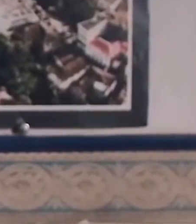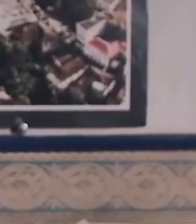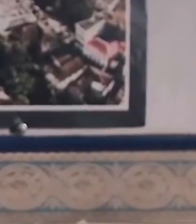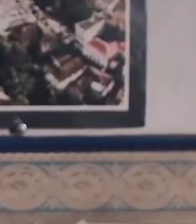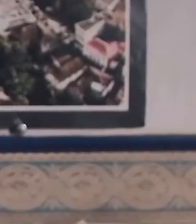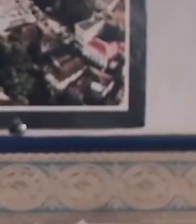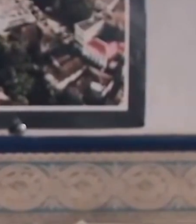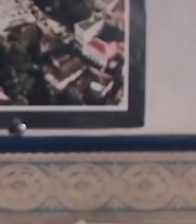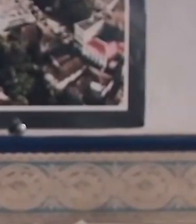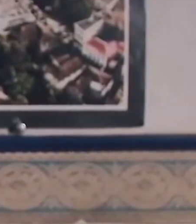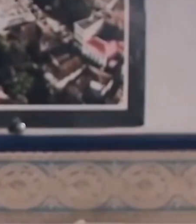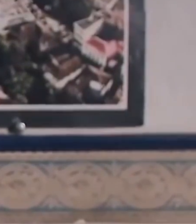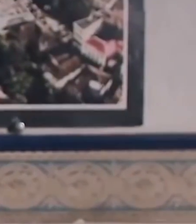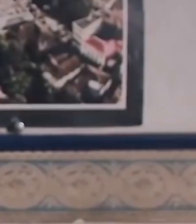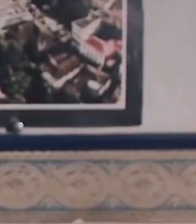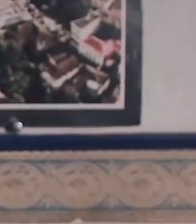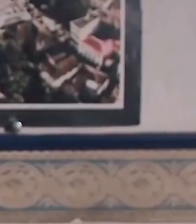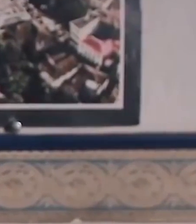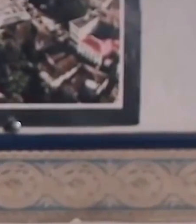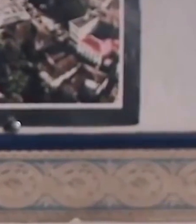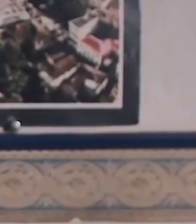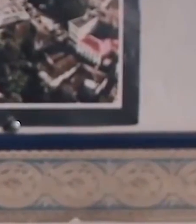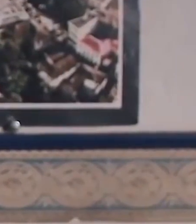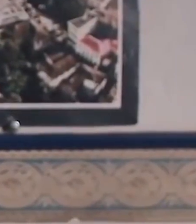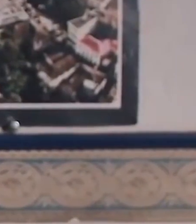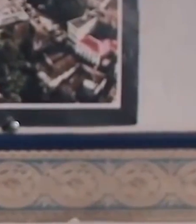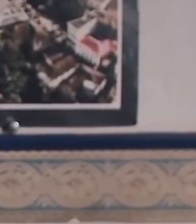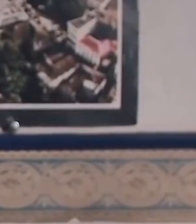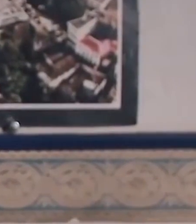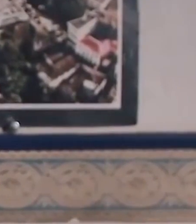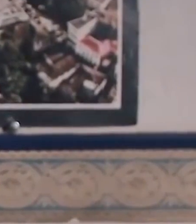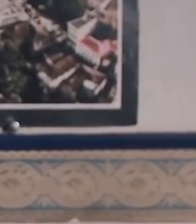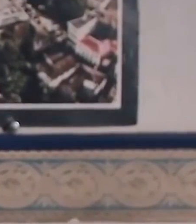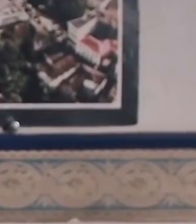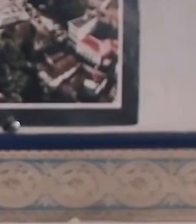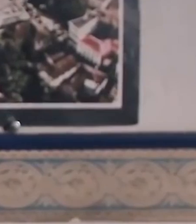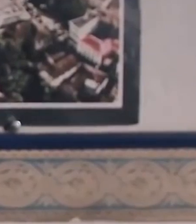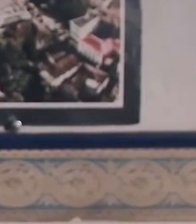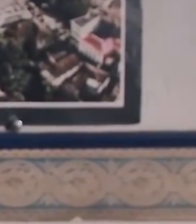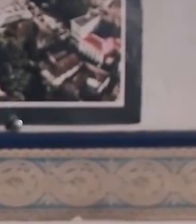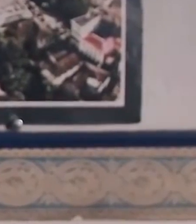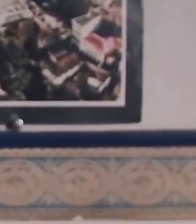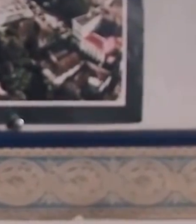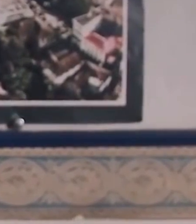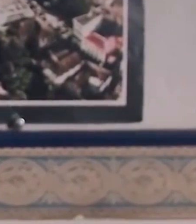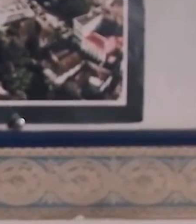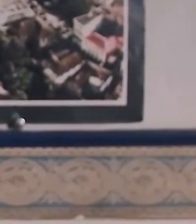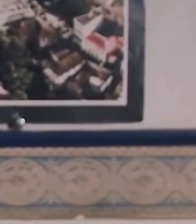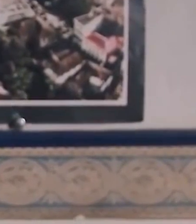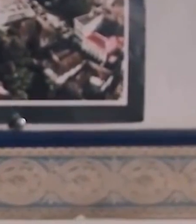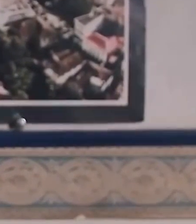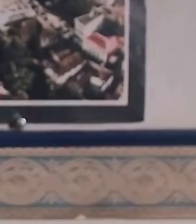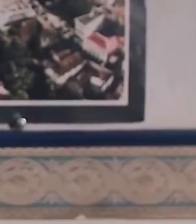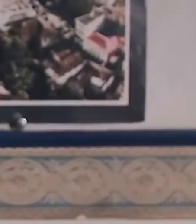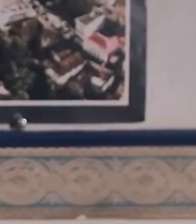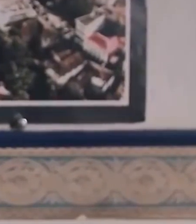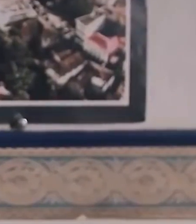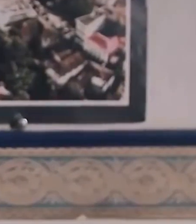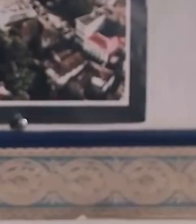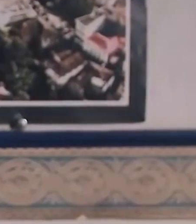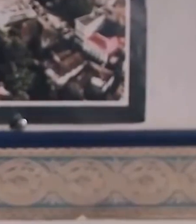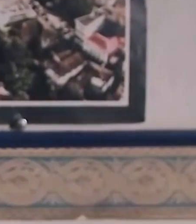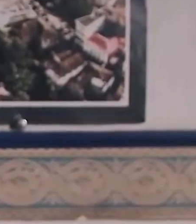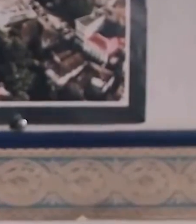deles conversando com a Marílis. E aí foi uma coisa muito interessante, que ele